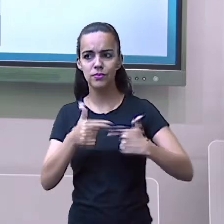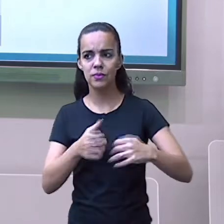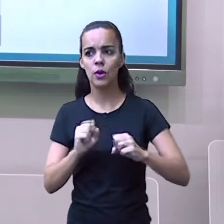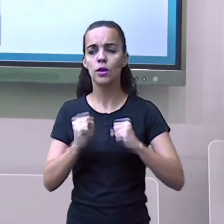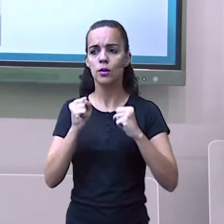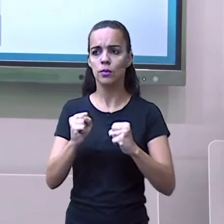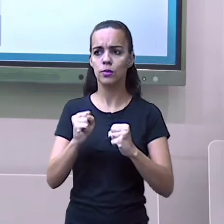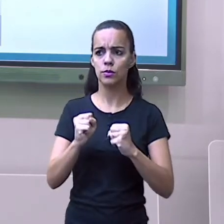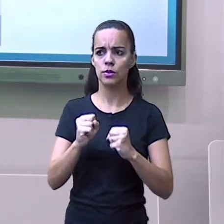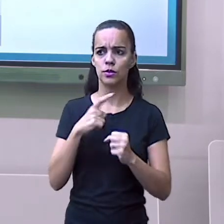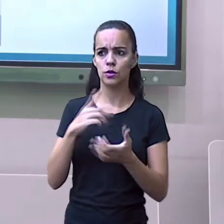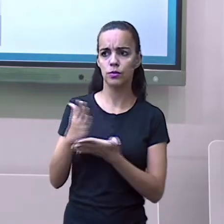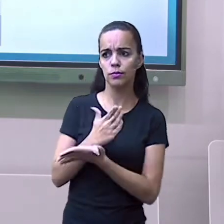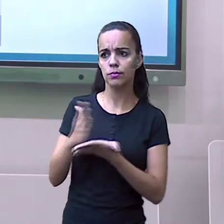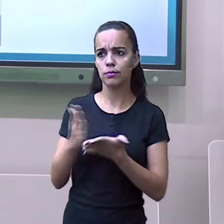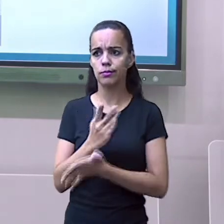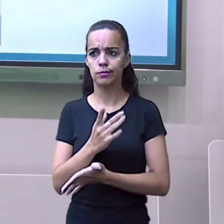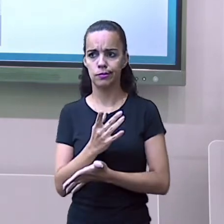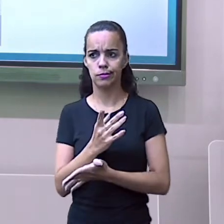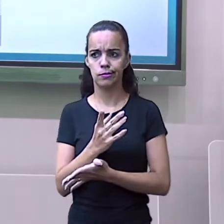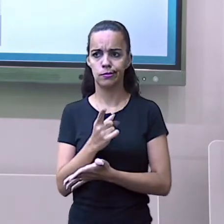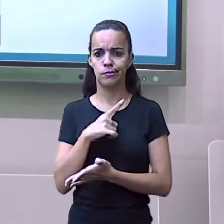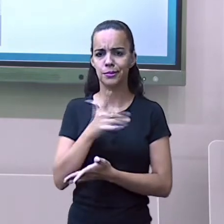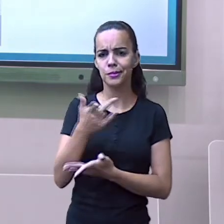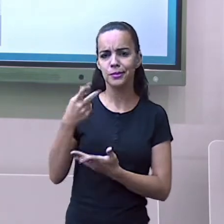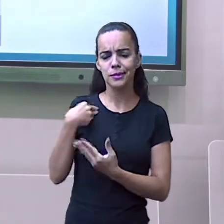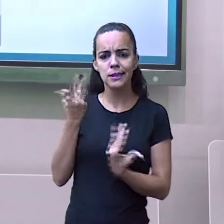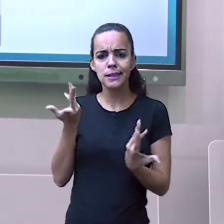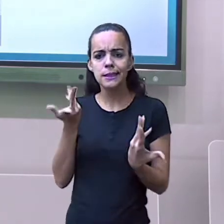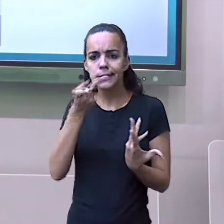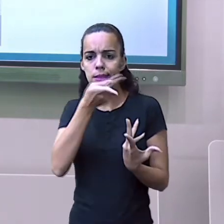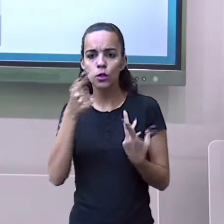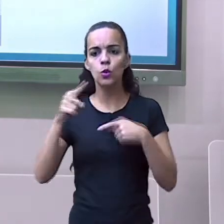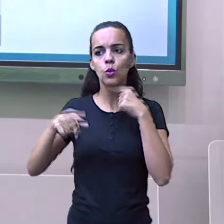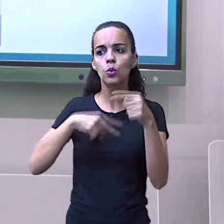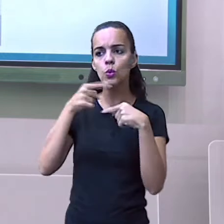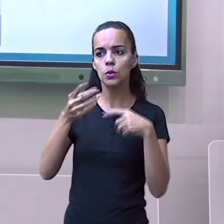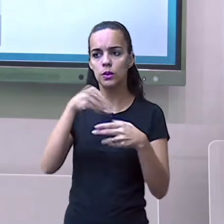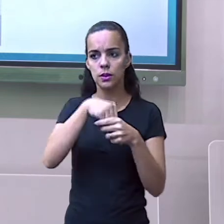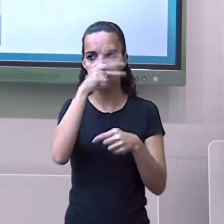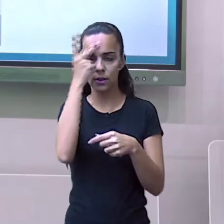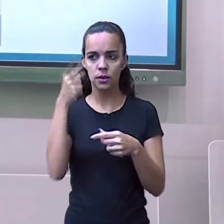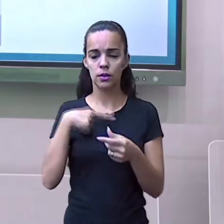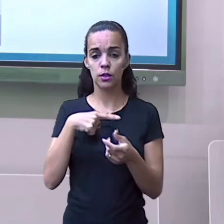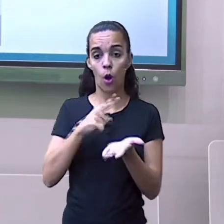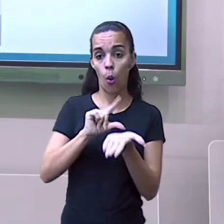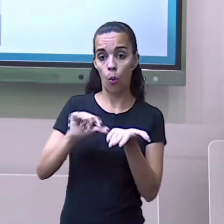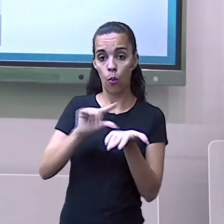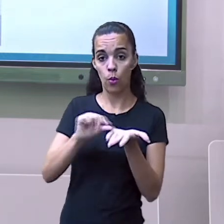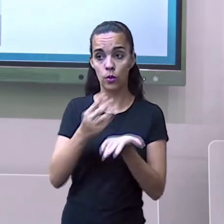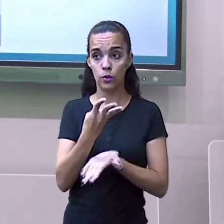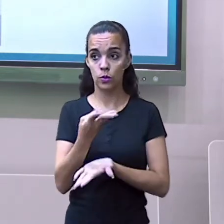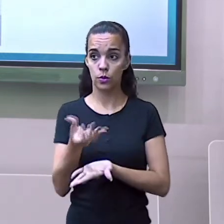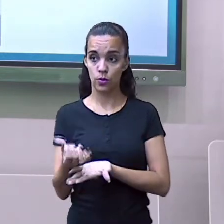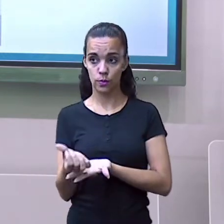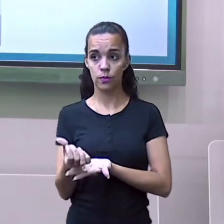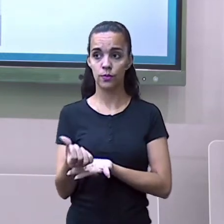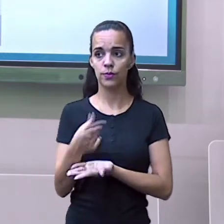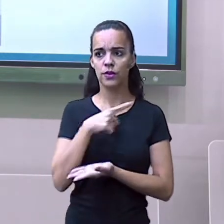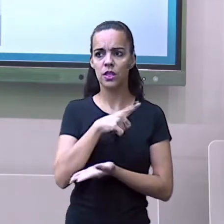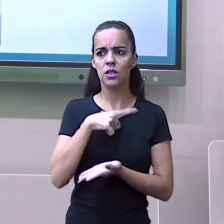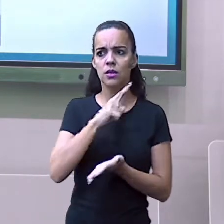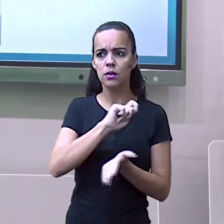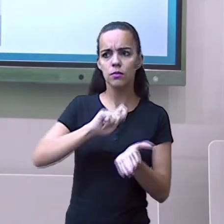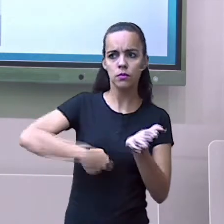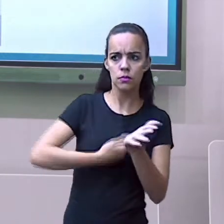podem gerar algum tipo de dúvida no usuário. Consagra o artigo 46 que os